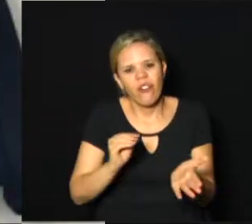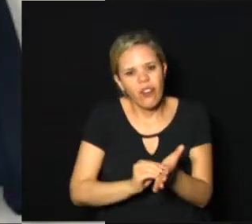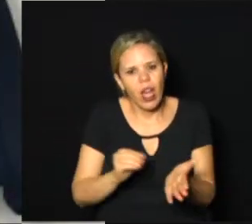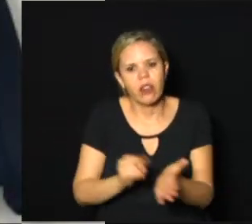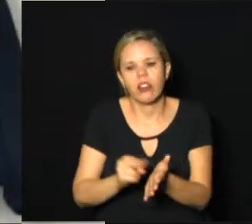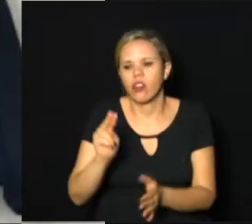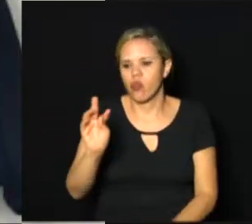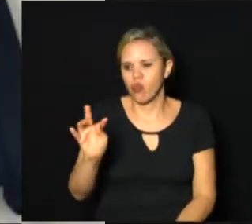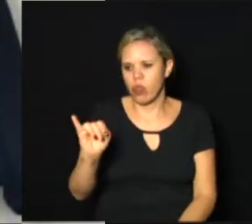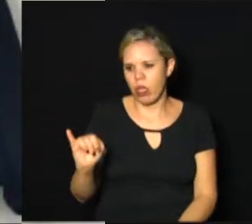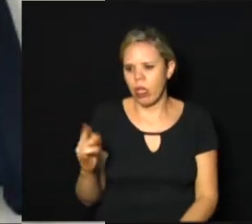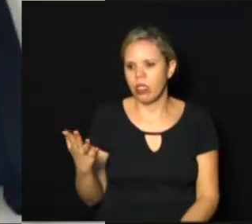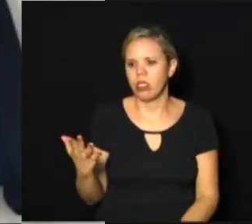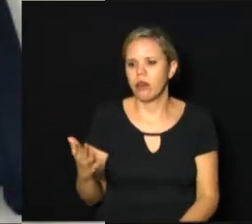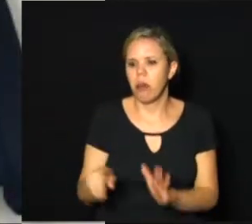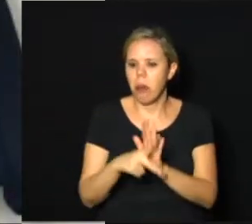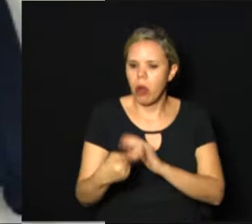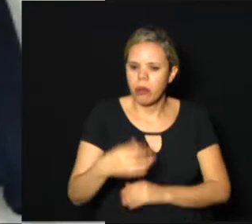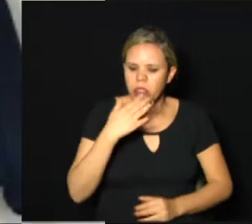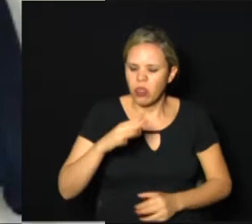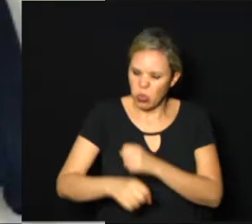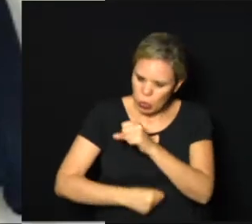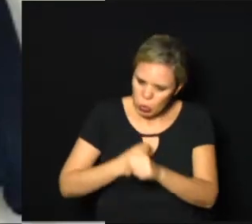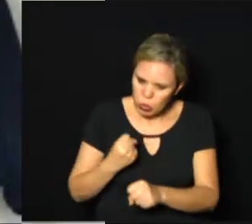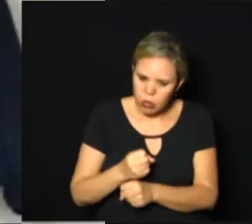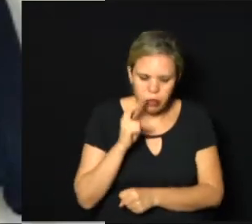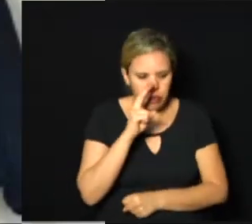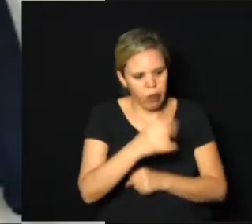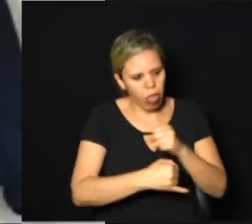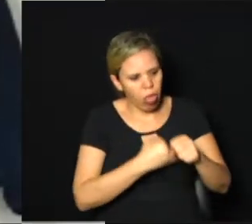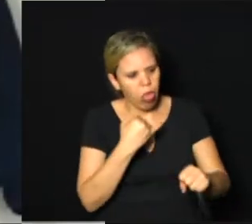terapia intensiva pediátrica todo ano. Se você olhar na